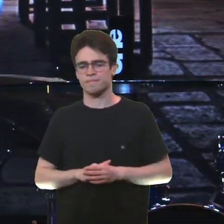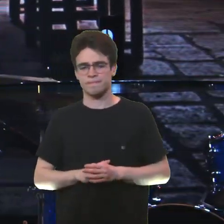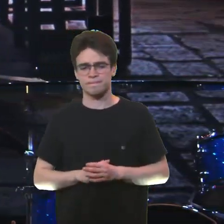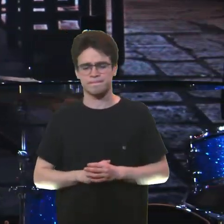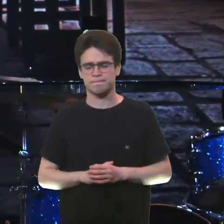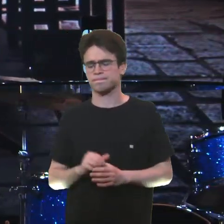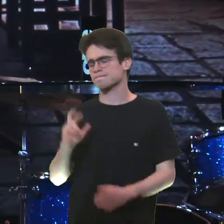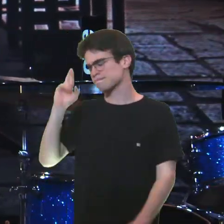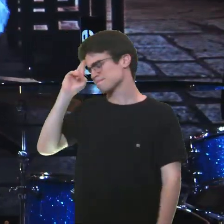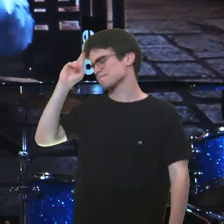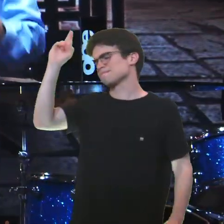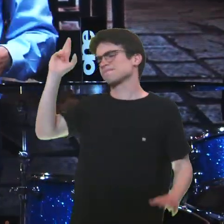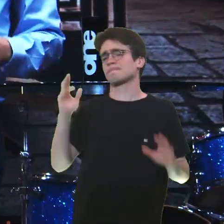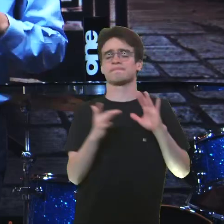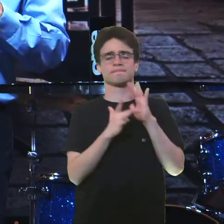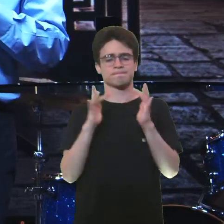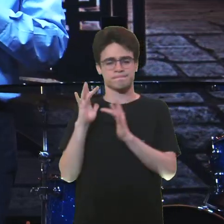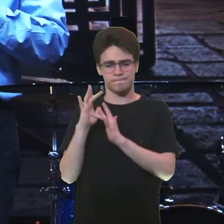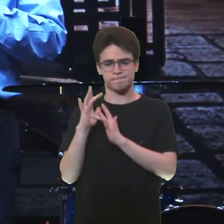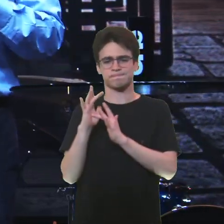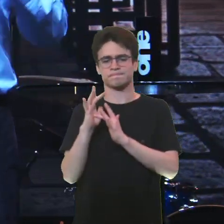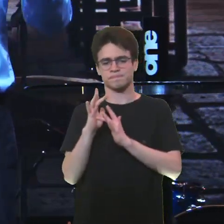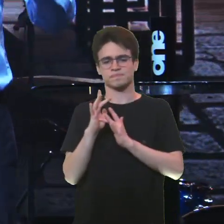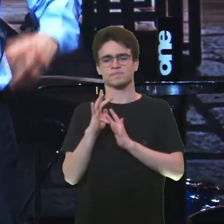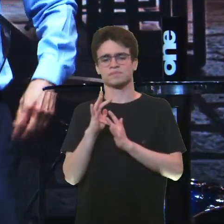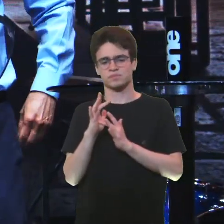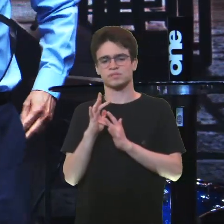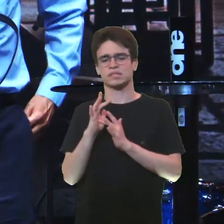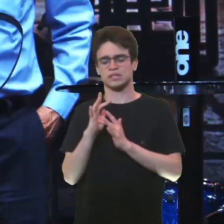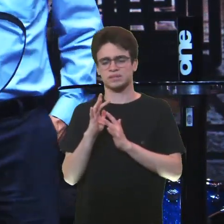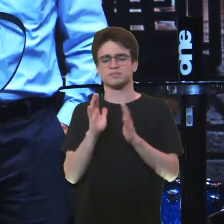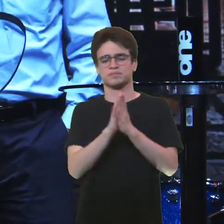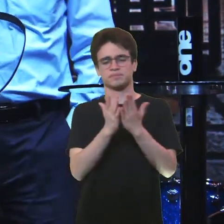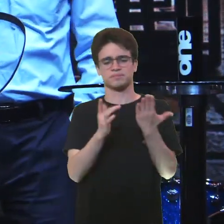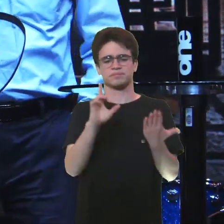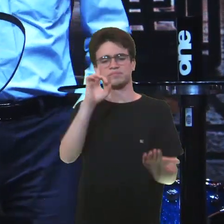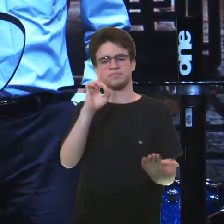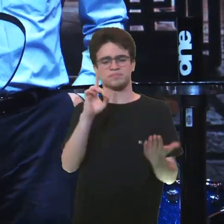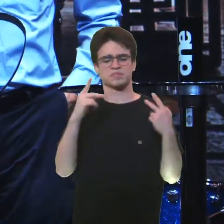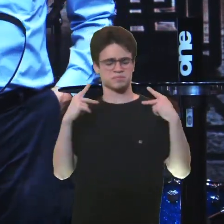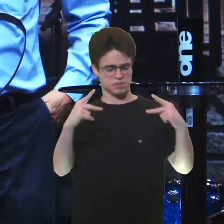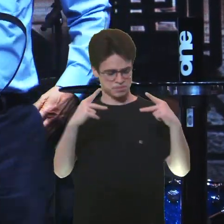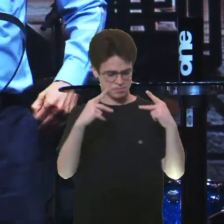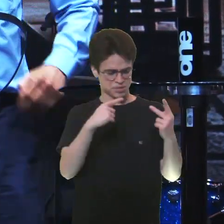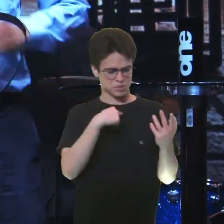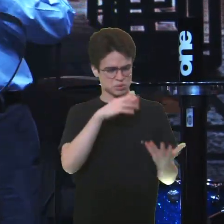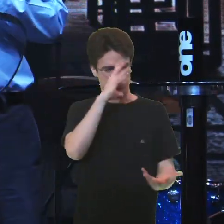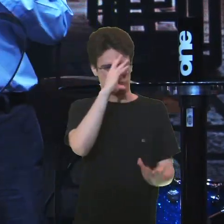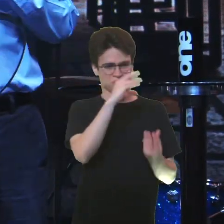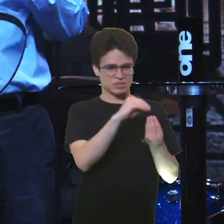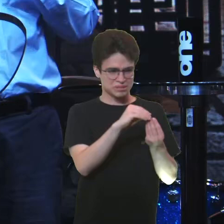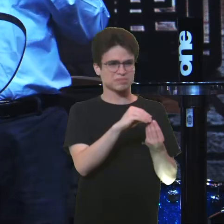Señor Jesús, Senhor Jesus, entendemos tu palabra entendemos a sua palavra